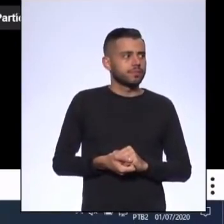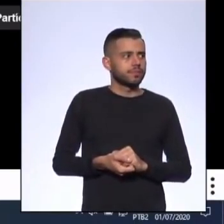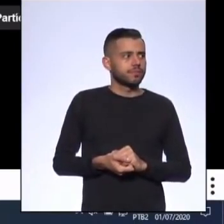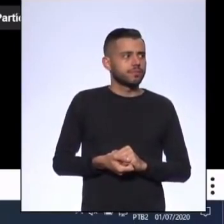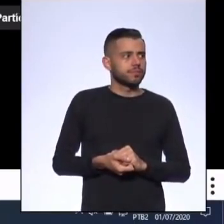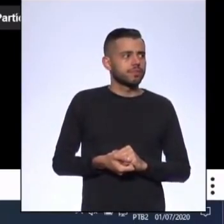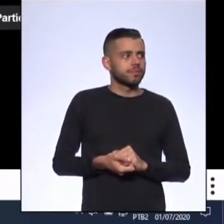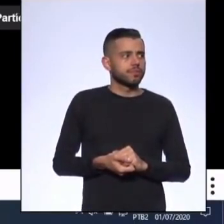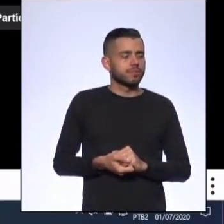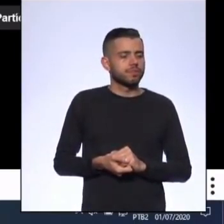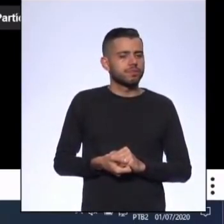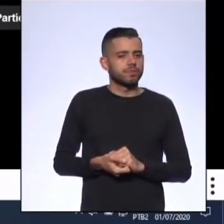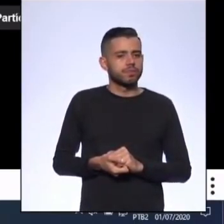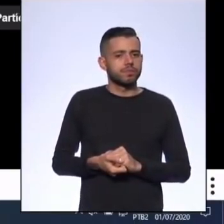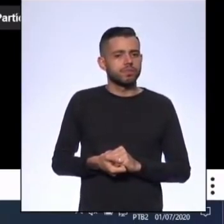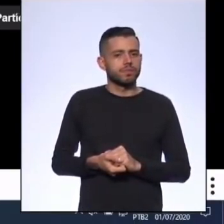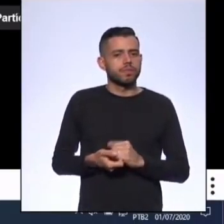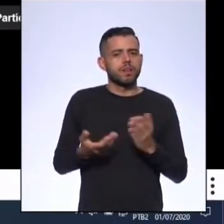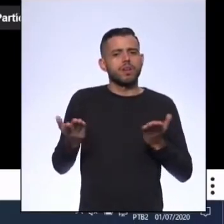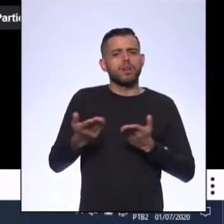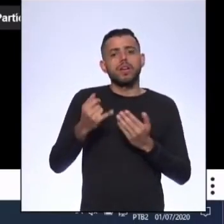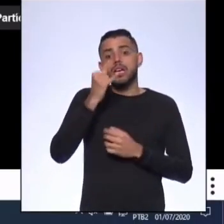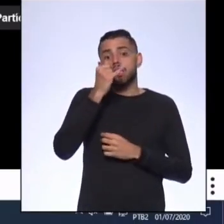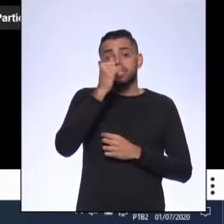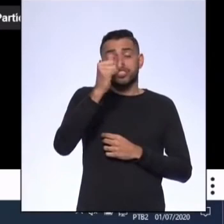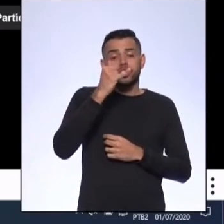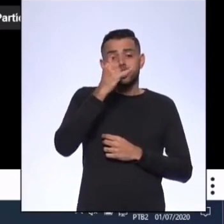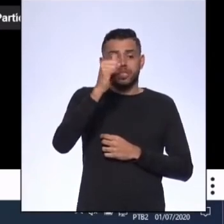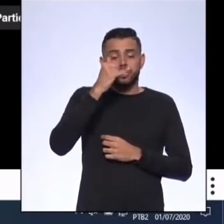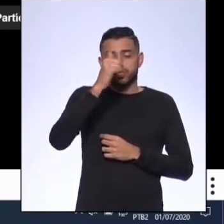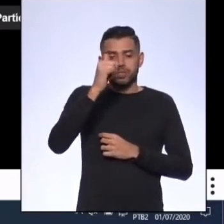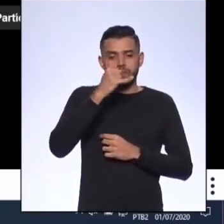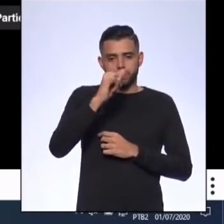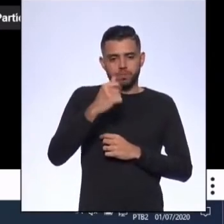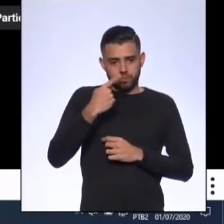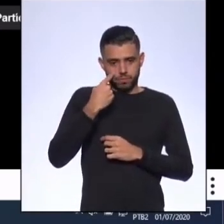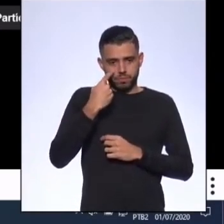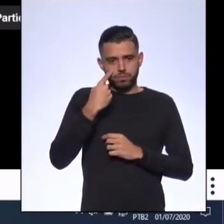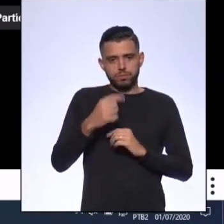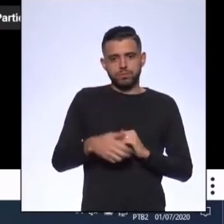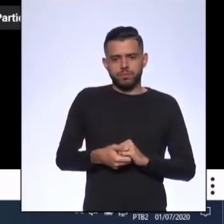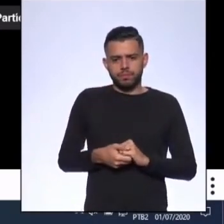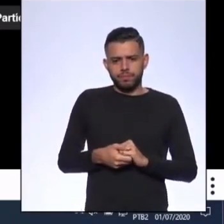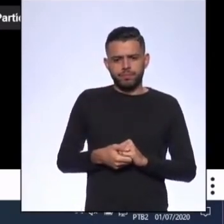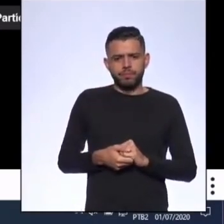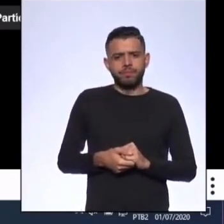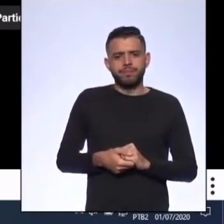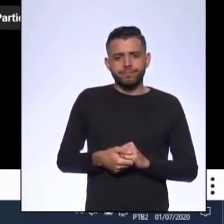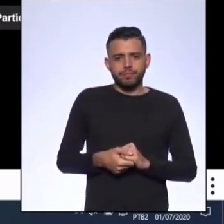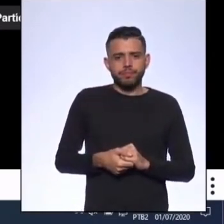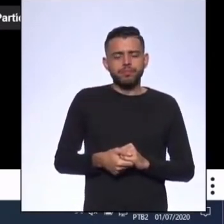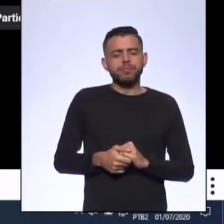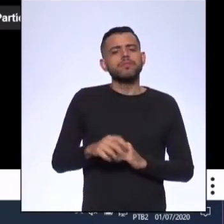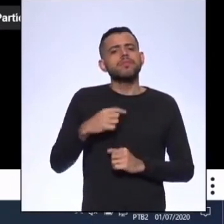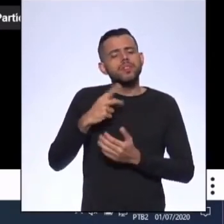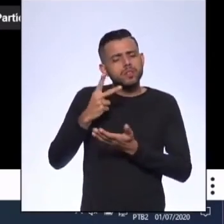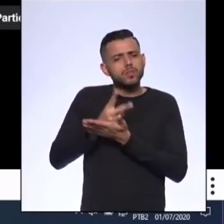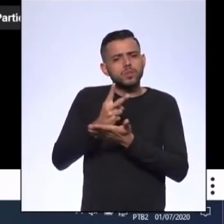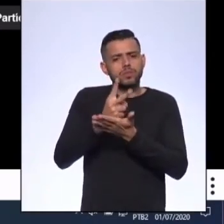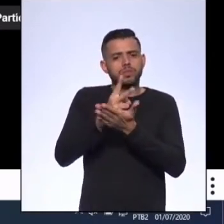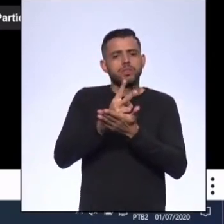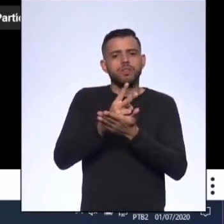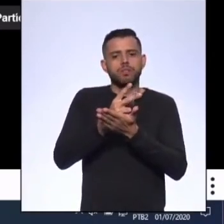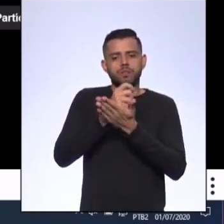Agora vamos lá, ó. Vamos fornecer energia aqui, ó. Vamos colocar energia para as partículas. Observe bem aqui, ó. Vou manter constante, primeiramente,